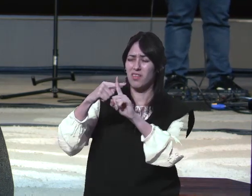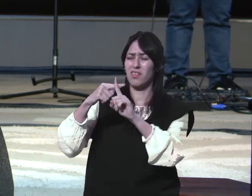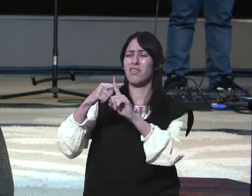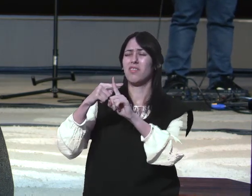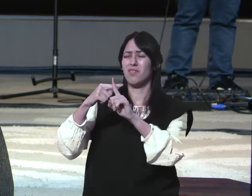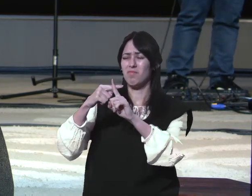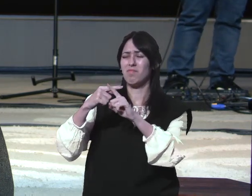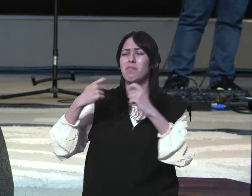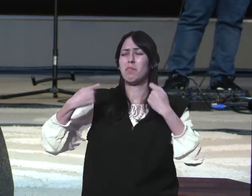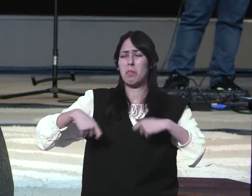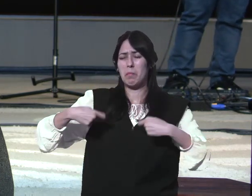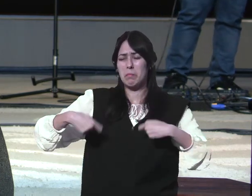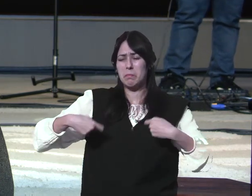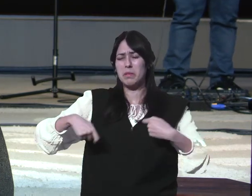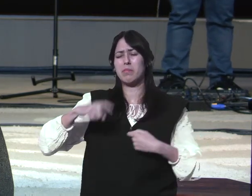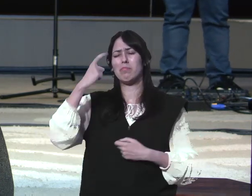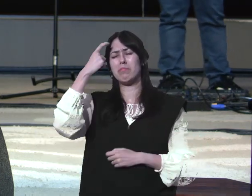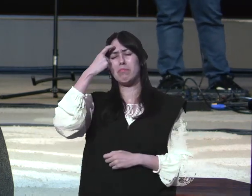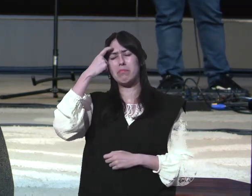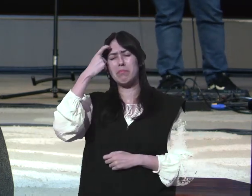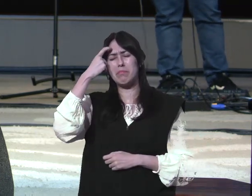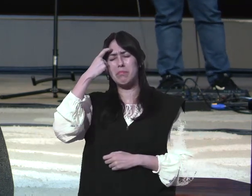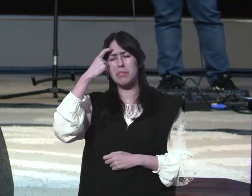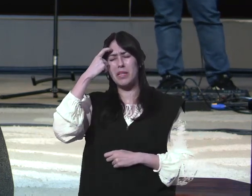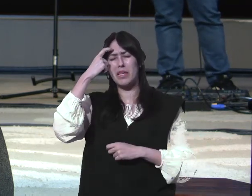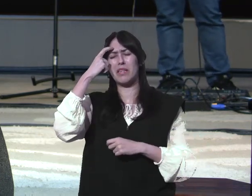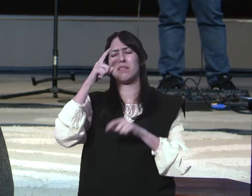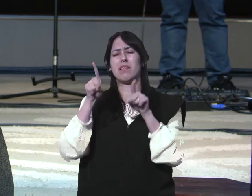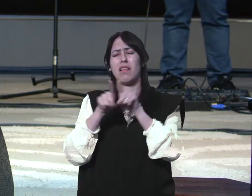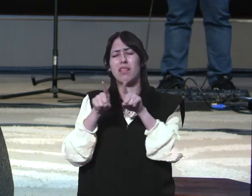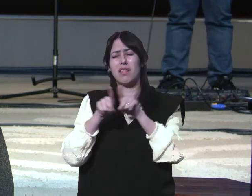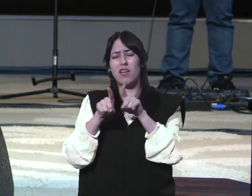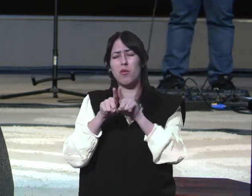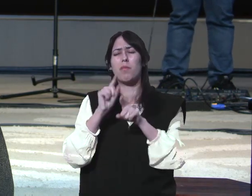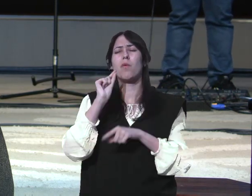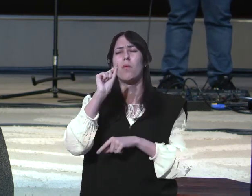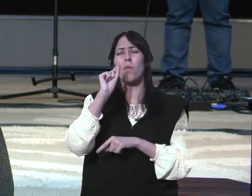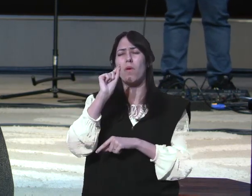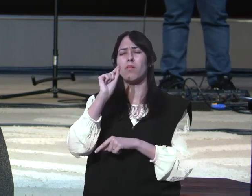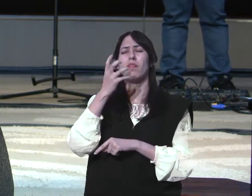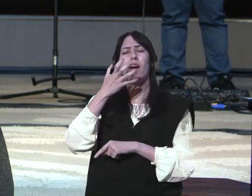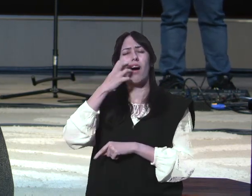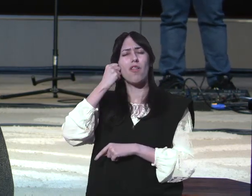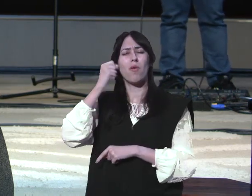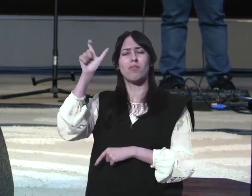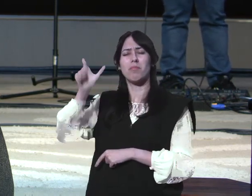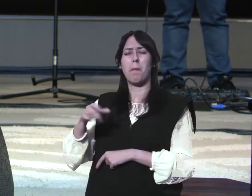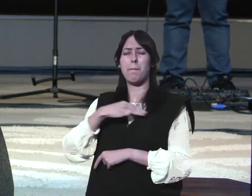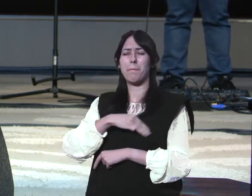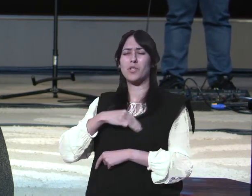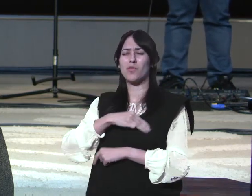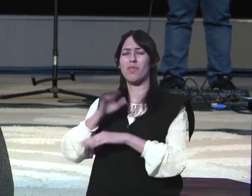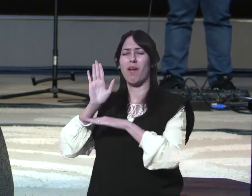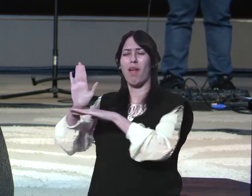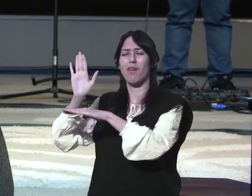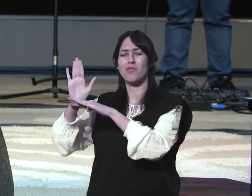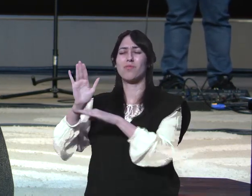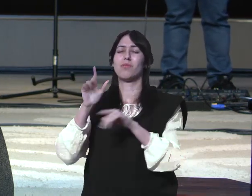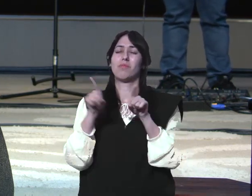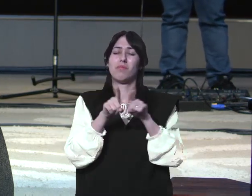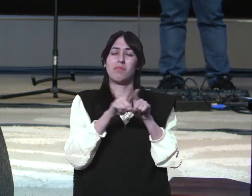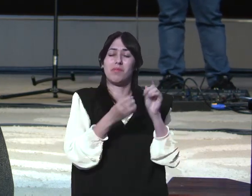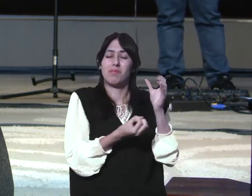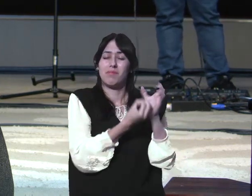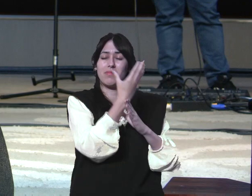pensando, e não somente pensando, mas adotando um missionário, abrindo uma célula, participando de evangelismos,